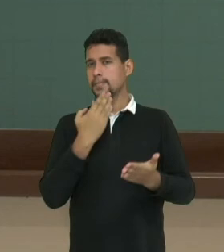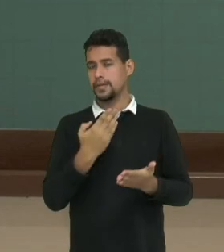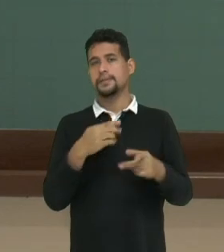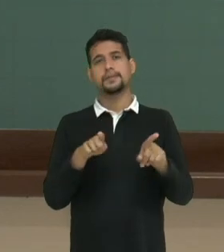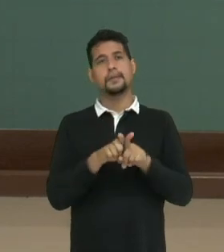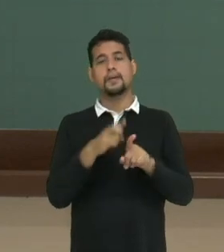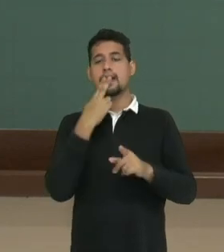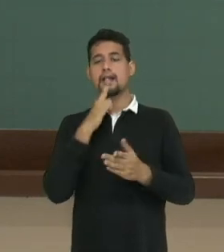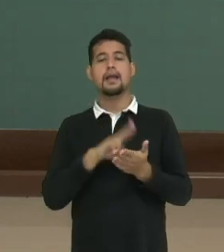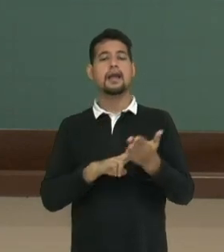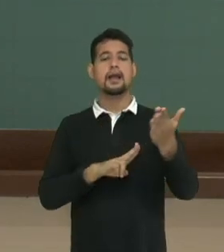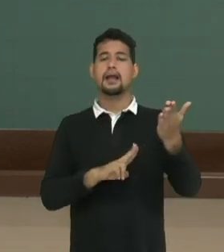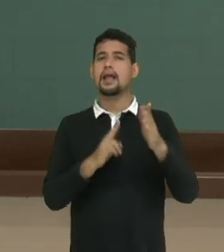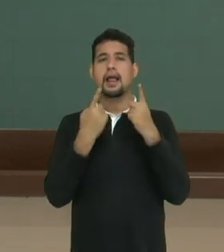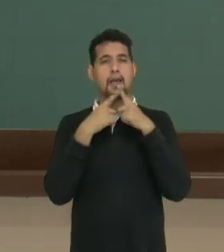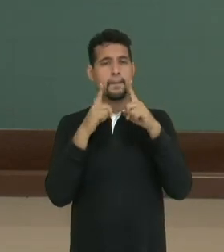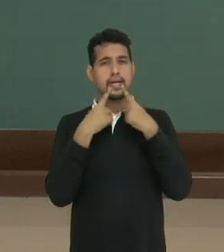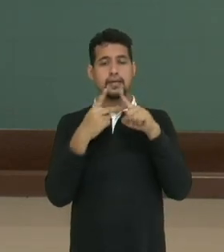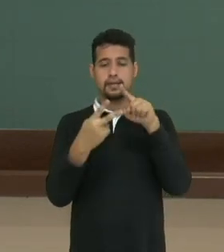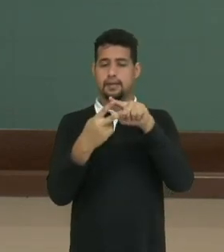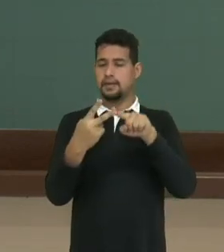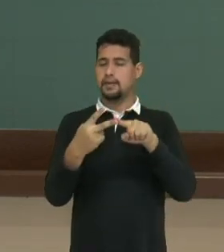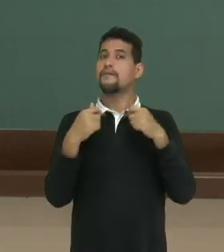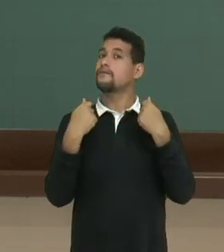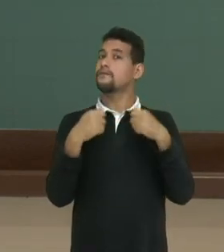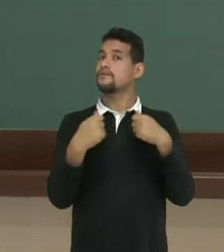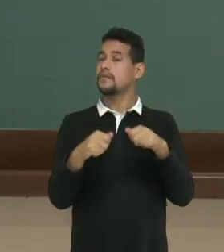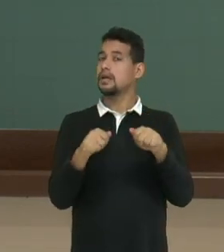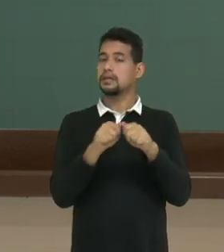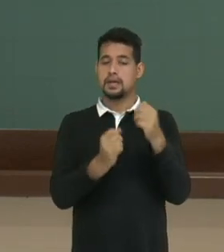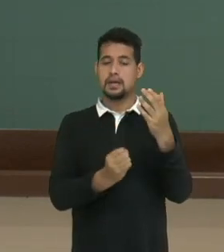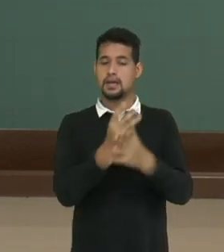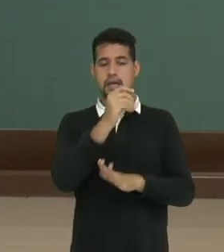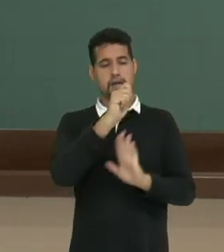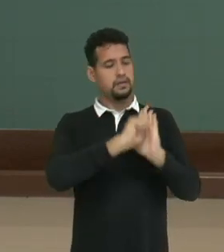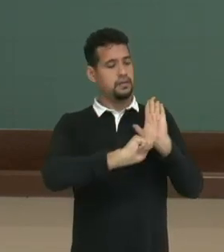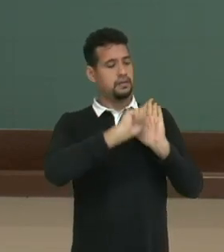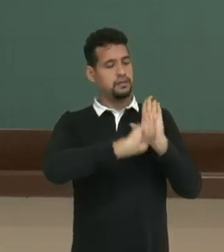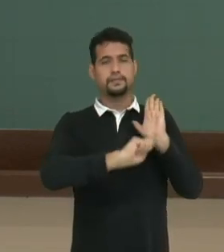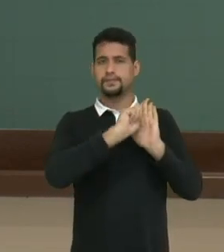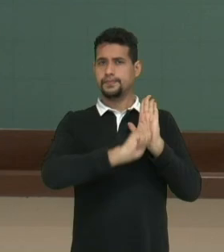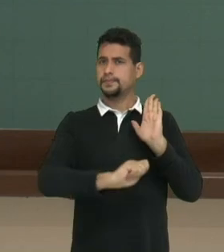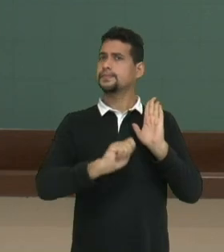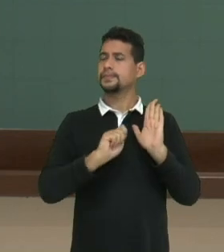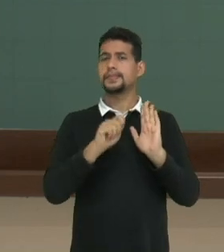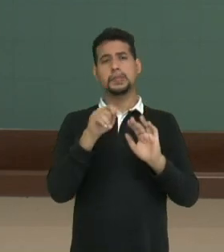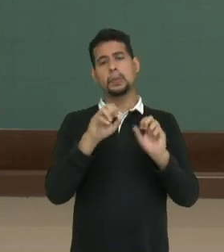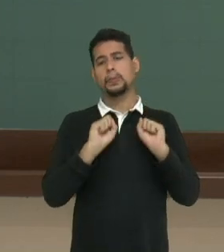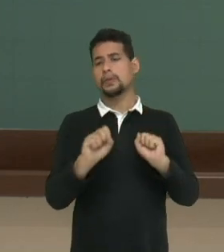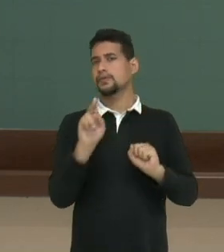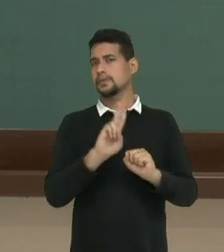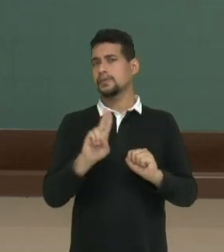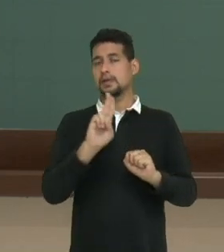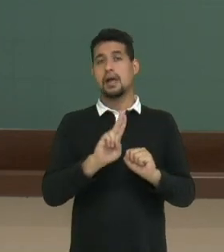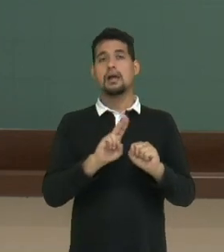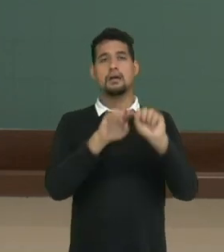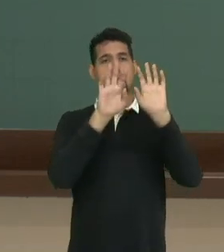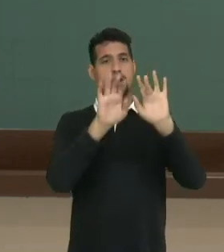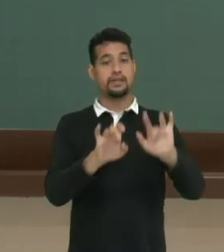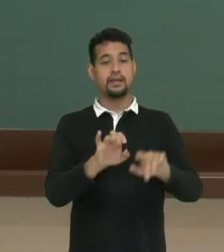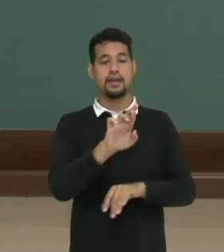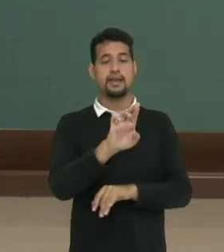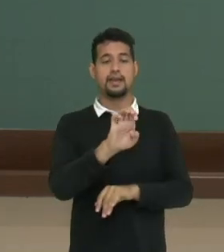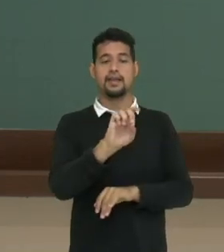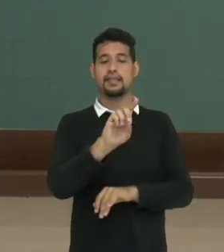e carta de reclamação? Então, vocês vão produzir o texto, né? Se vocês puderem usar a plataforma Redação Paraná, é uma